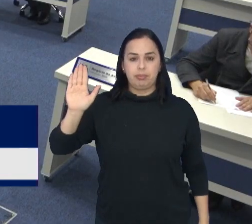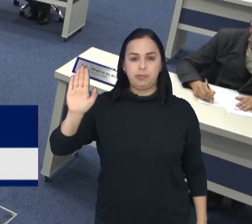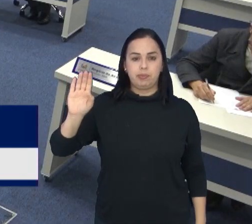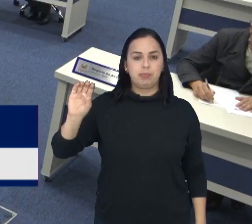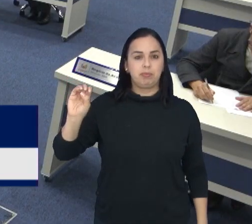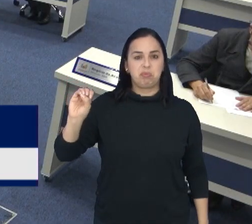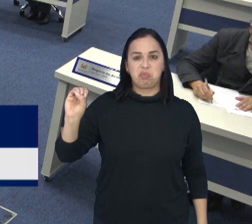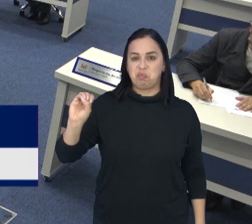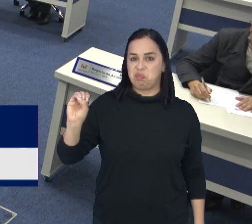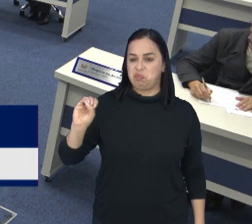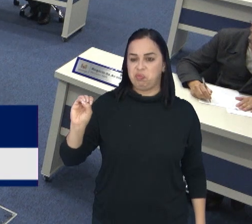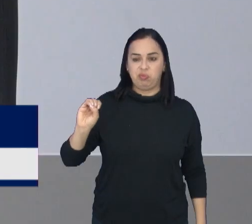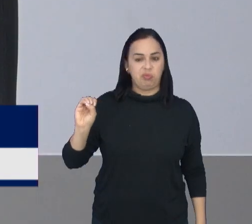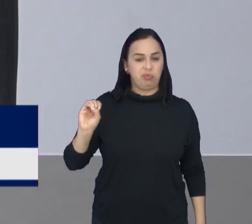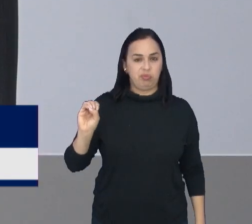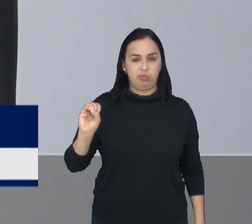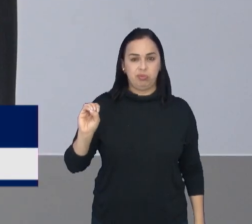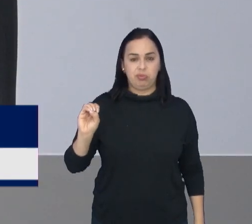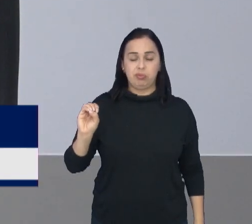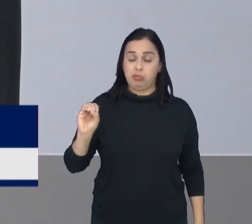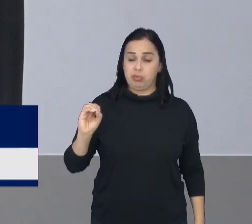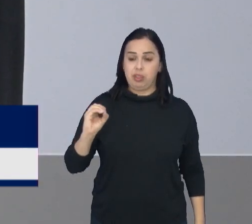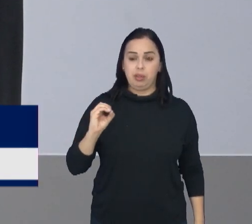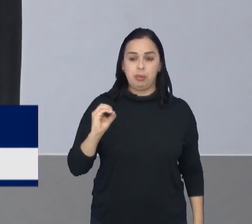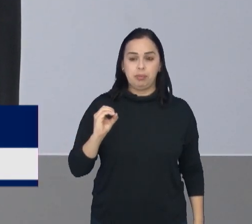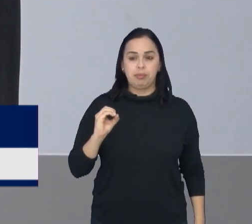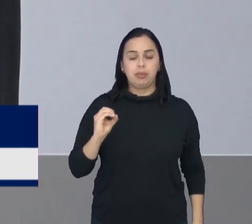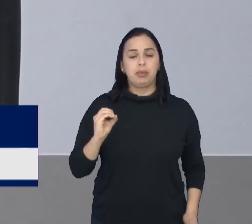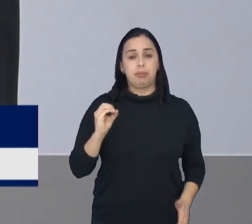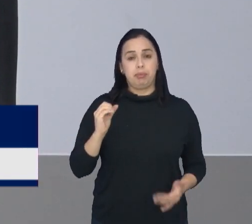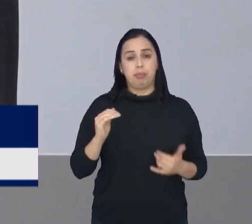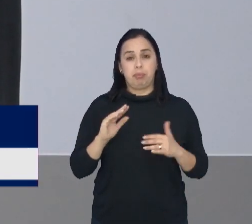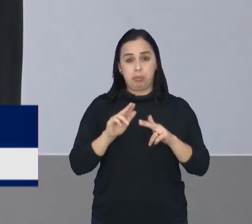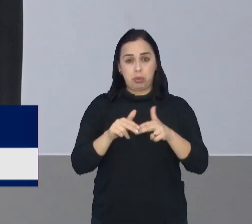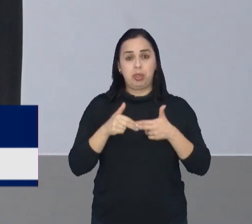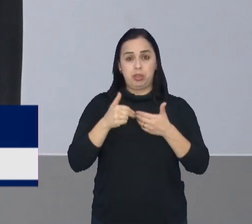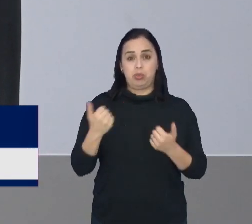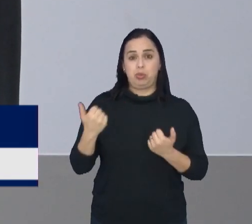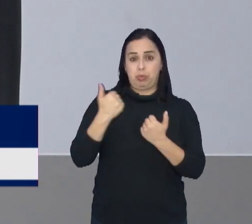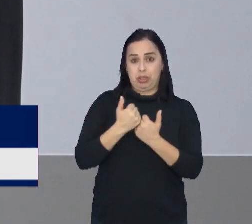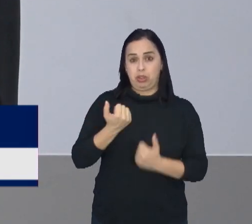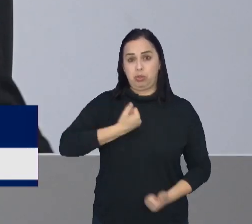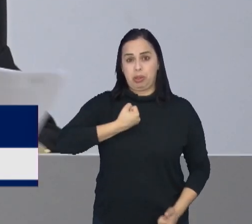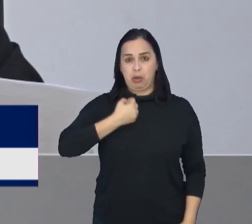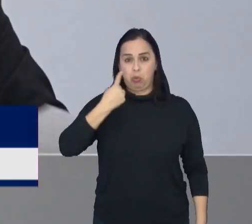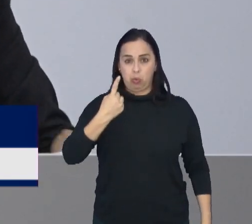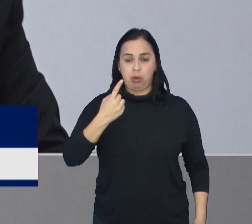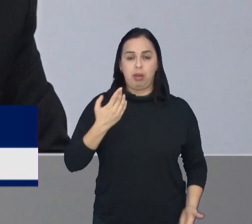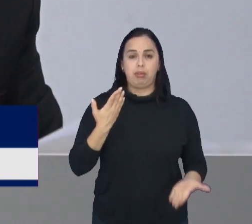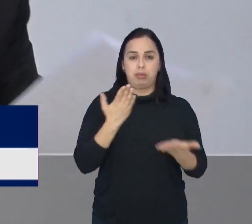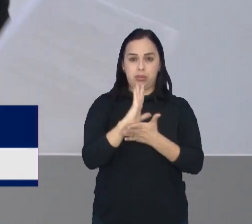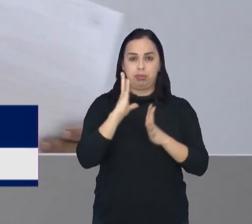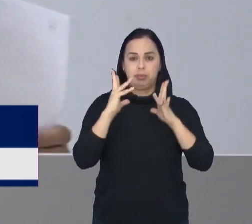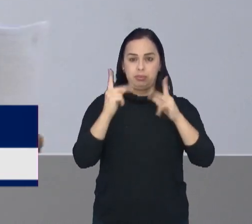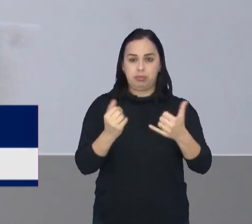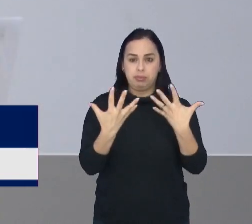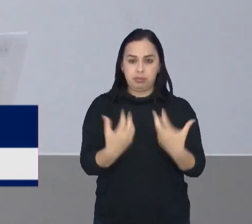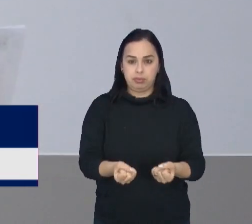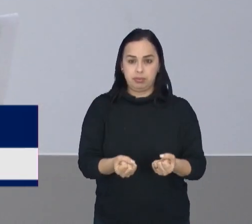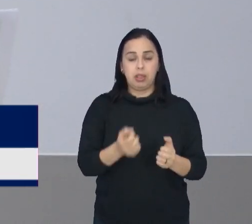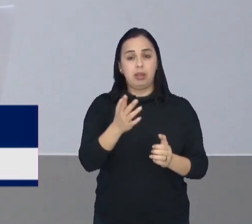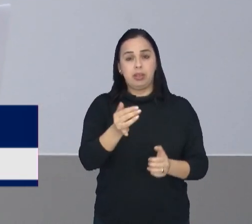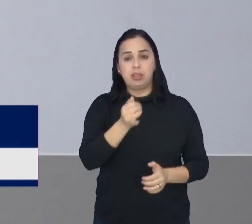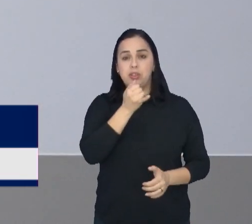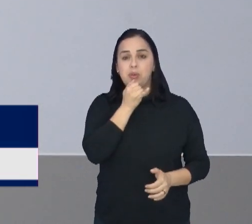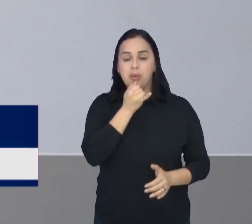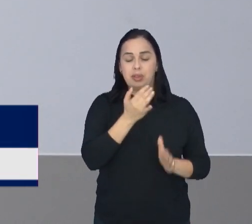voto contrário, senhor presidente. Sem nenhum voto contrário, o substitutivo está aprovado por unanimidade. A